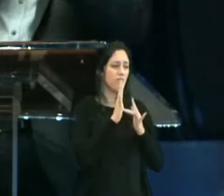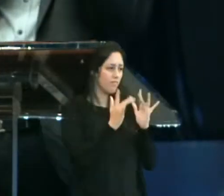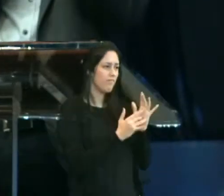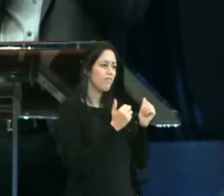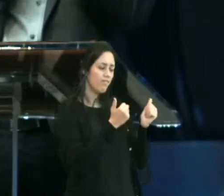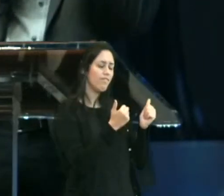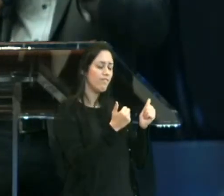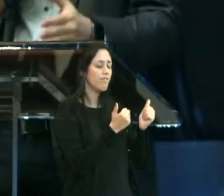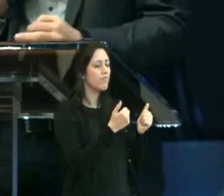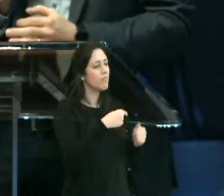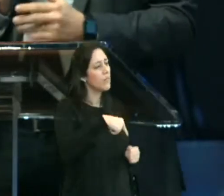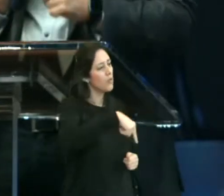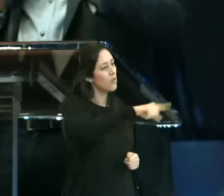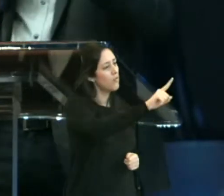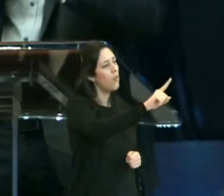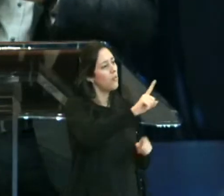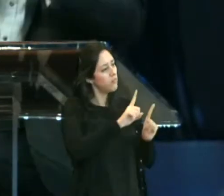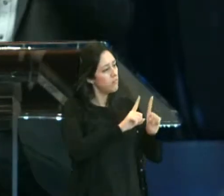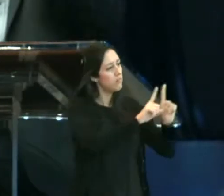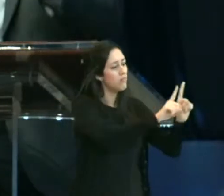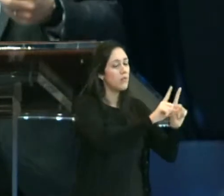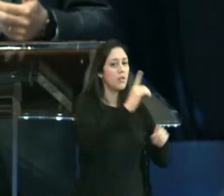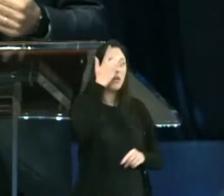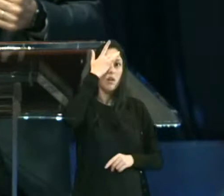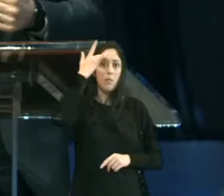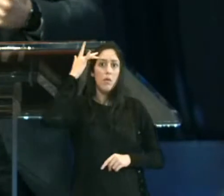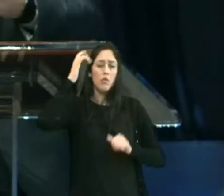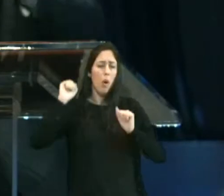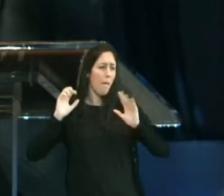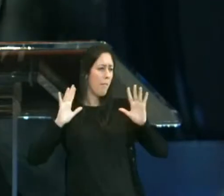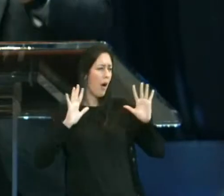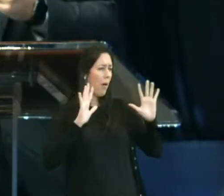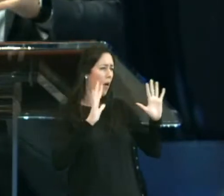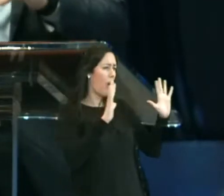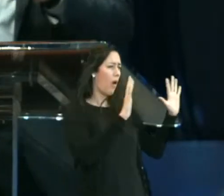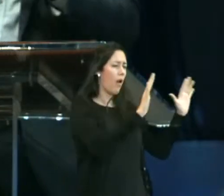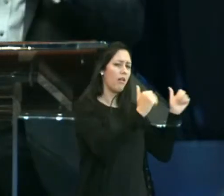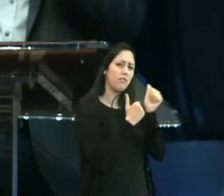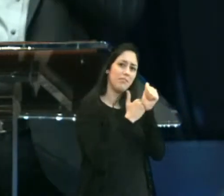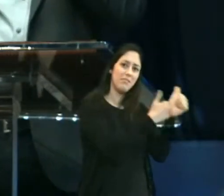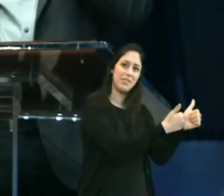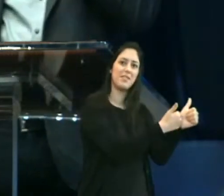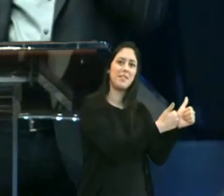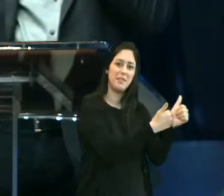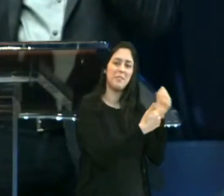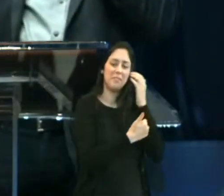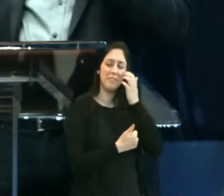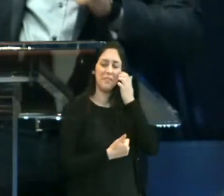grande multidão o seguia e o comprimia.